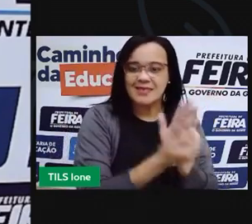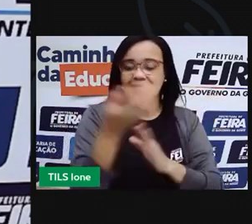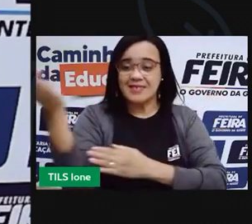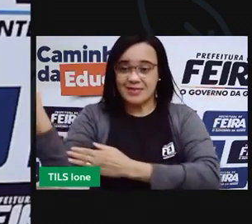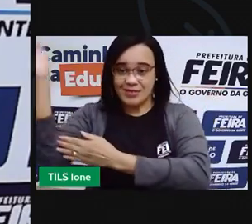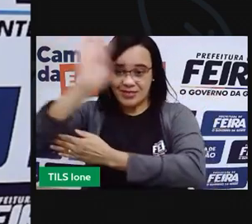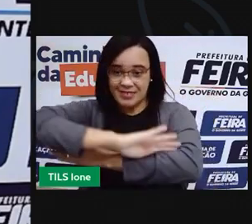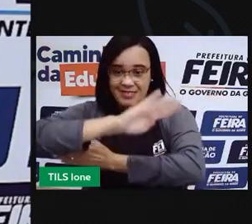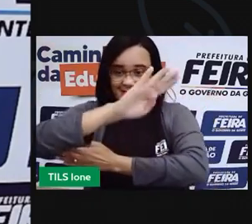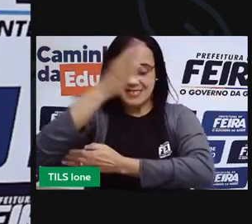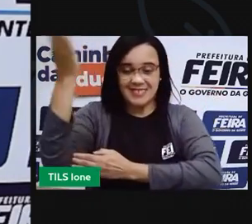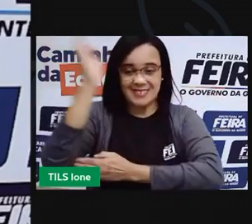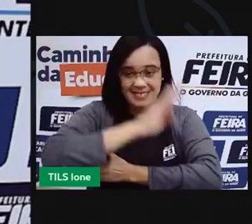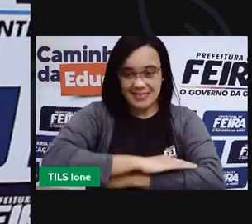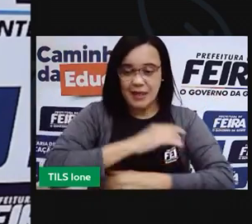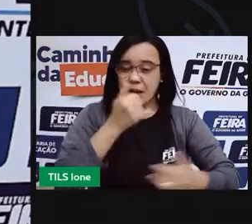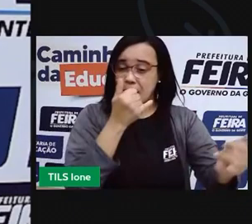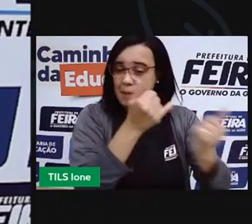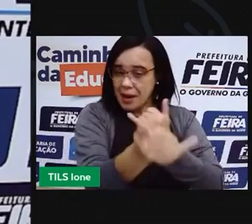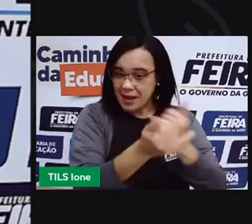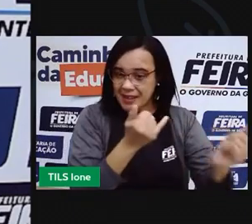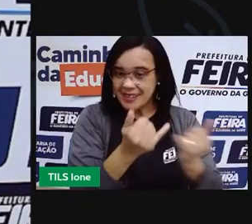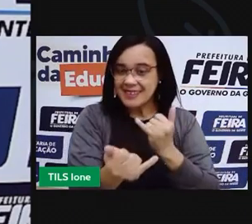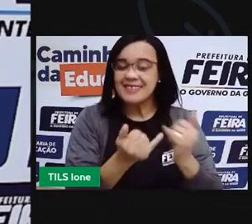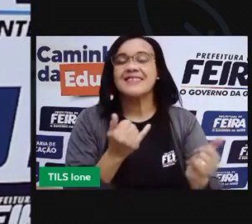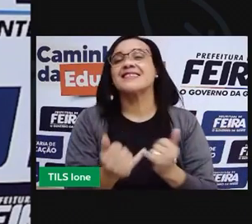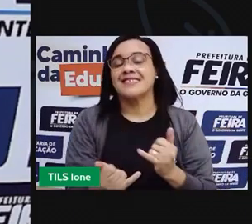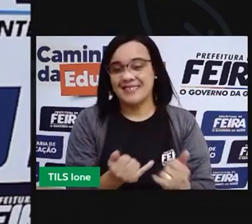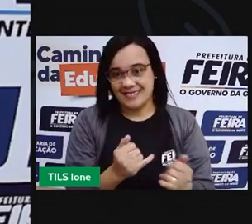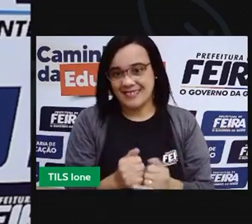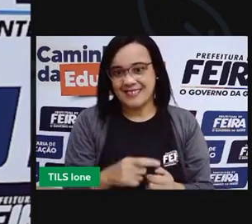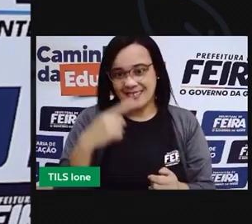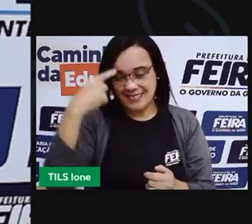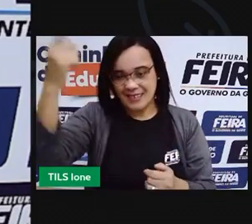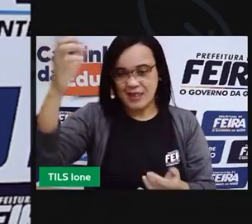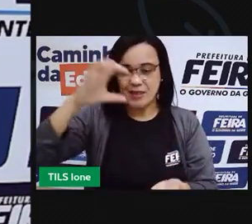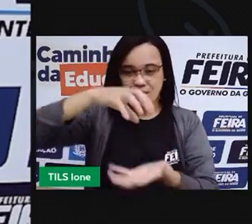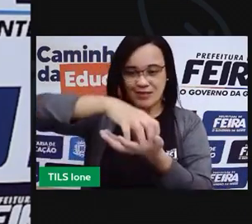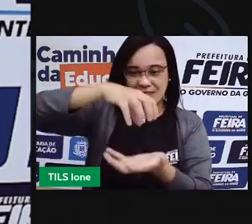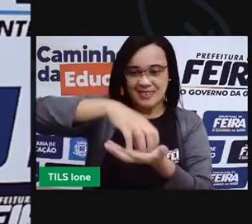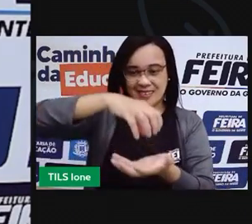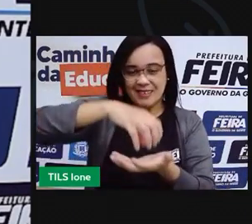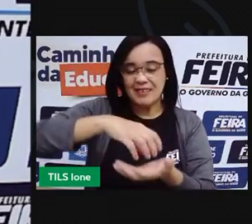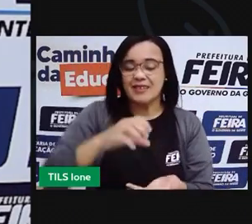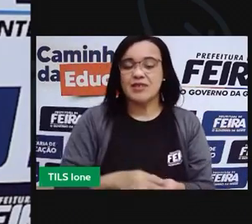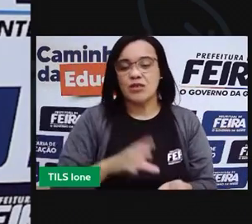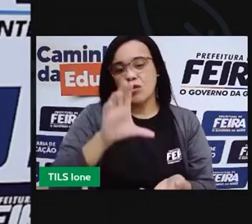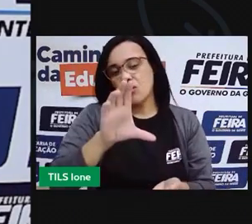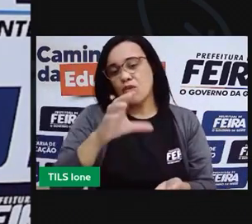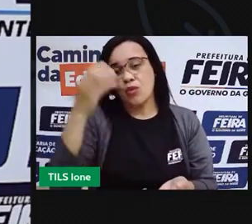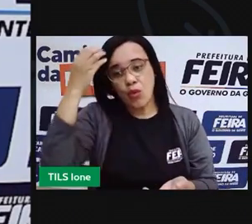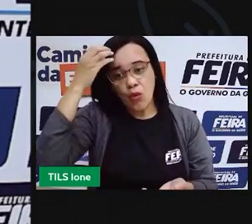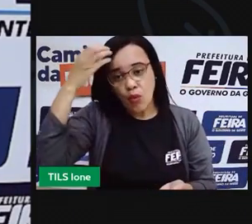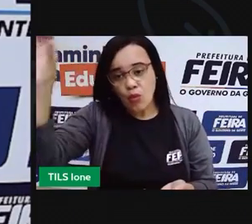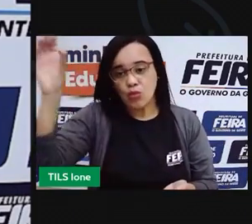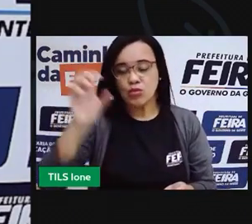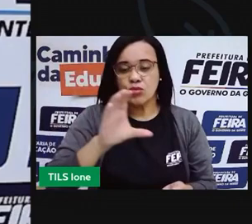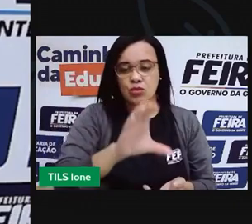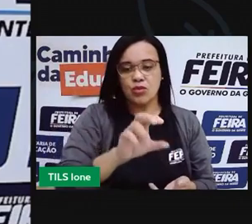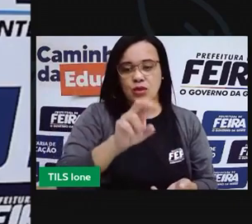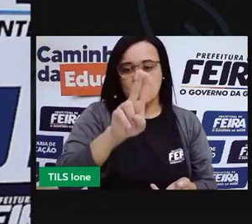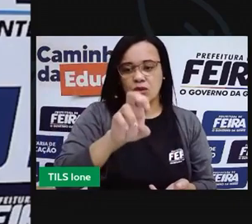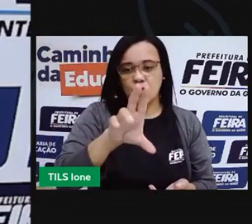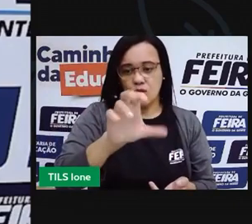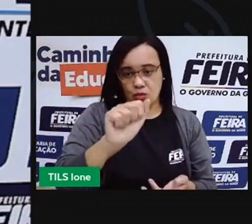janela semelhante como o Centro de Cultura, o Centro Universitário de Cultura e Arte, né, o